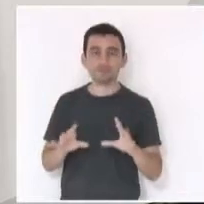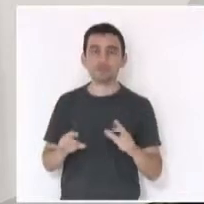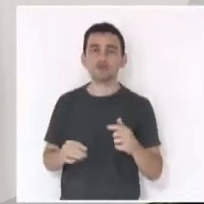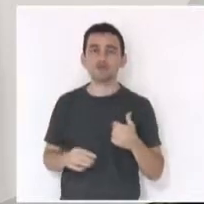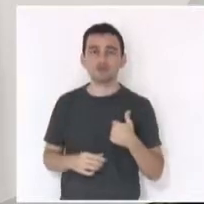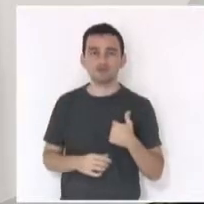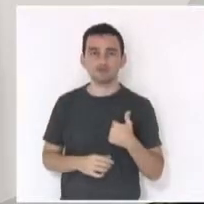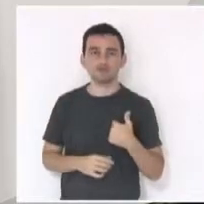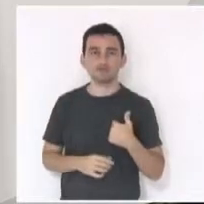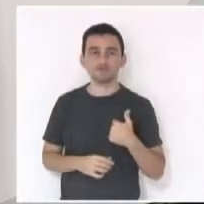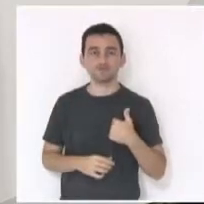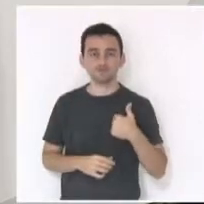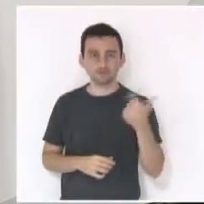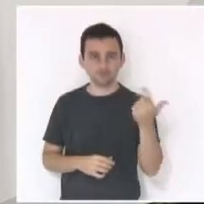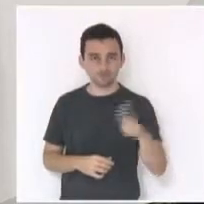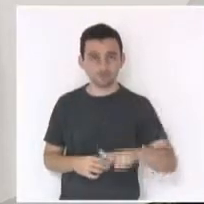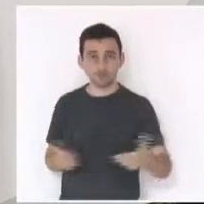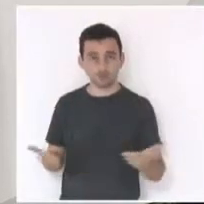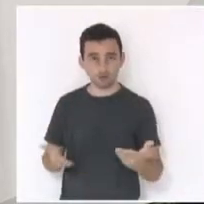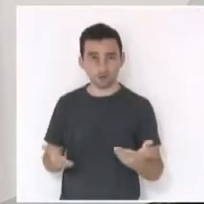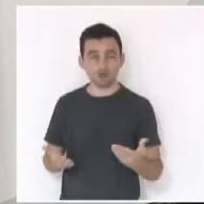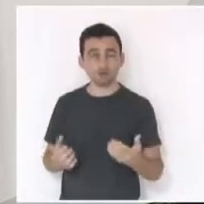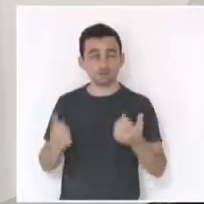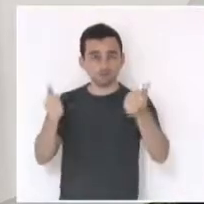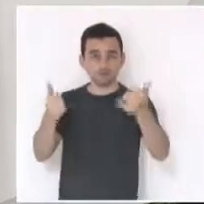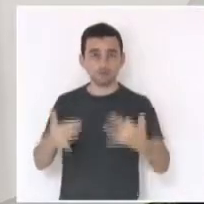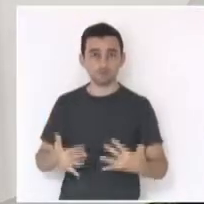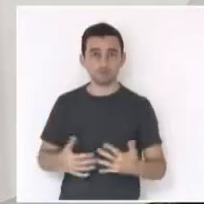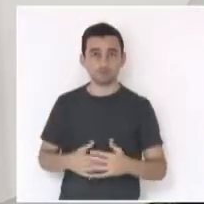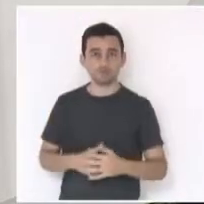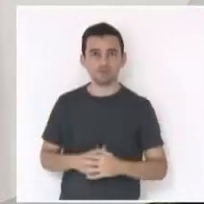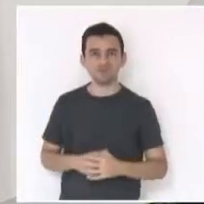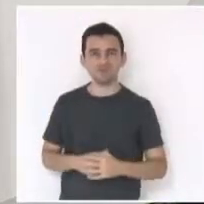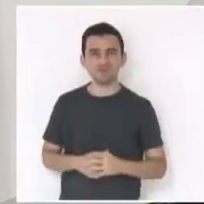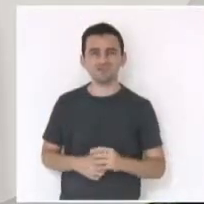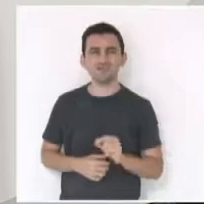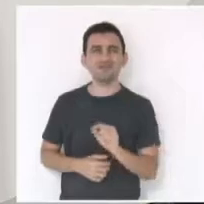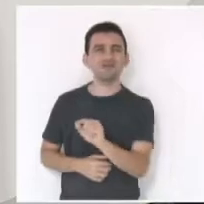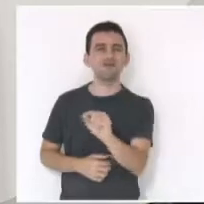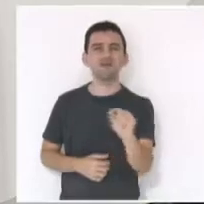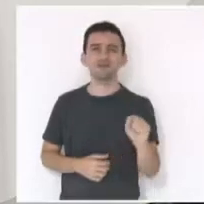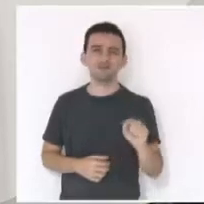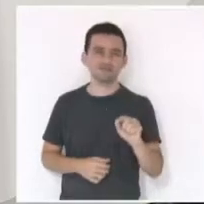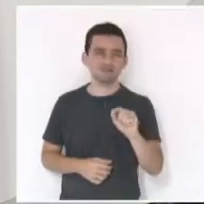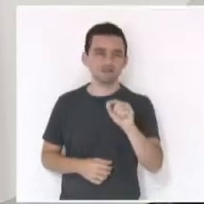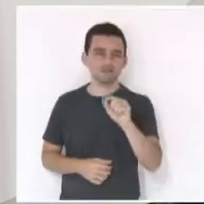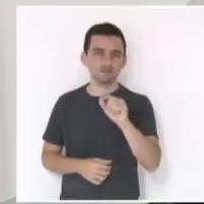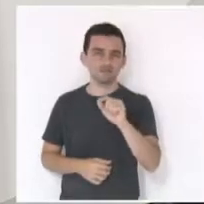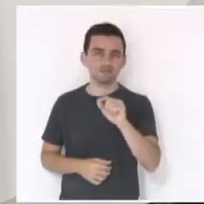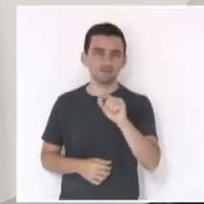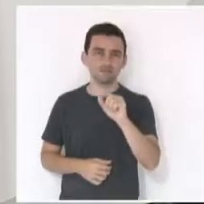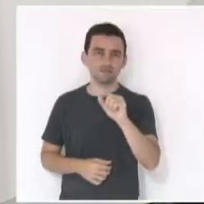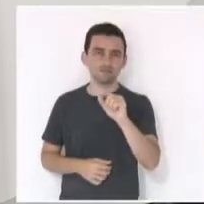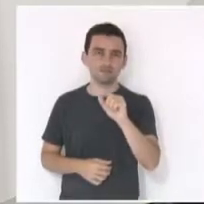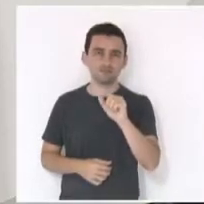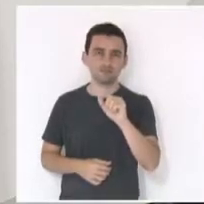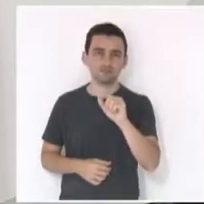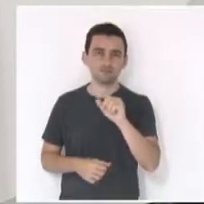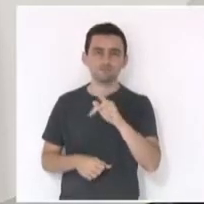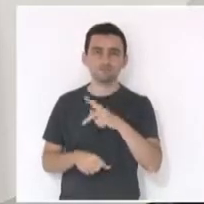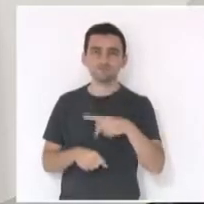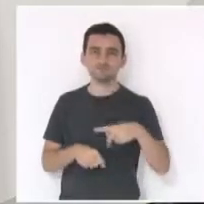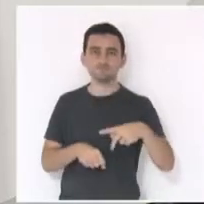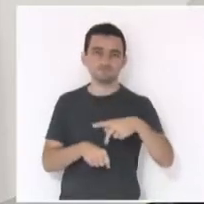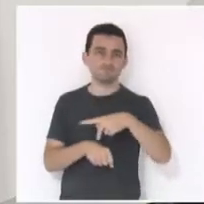questão de trazê-la presente aqui é de que país a nossa